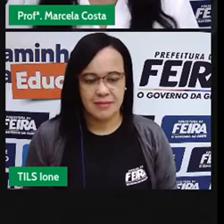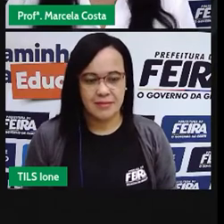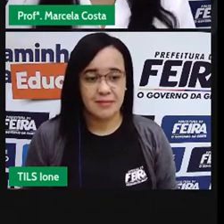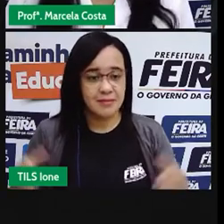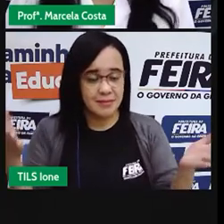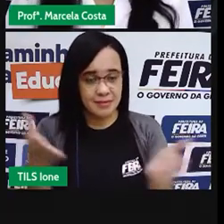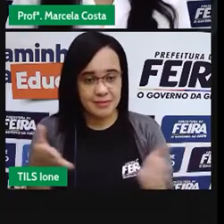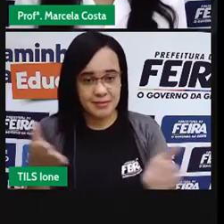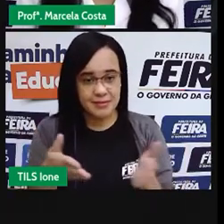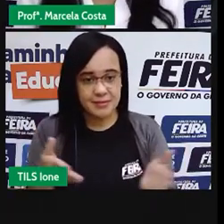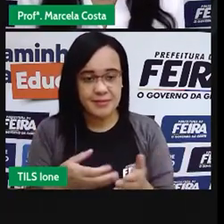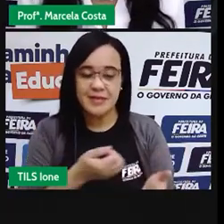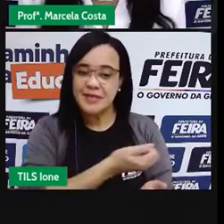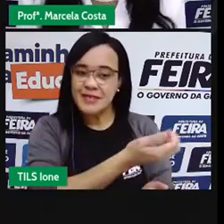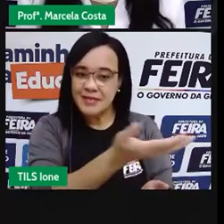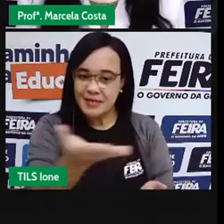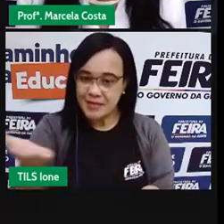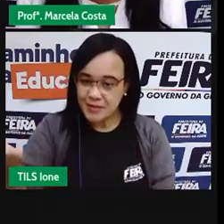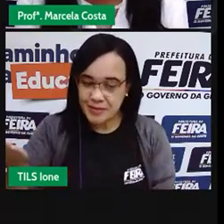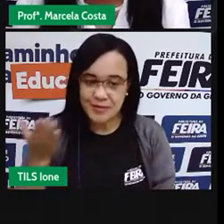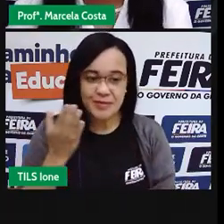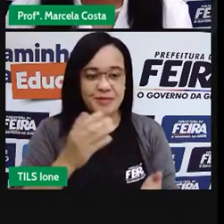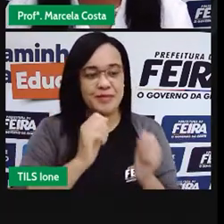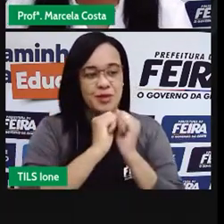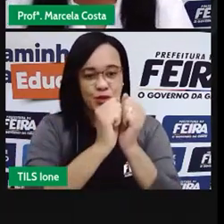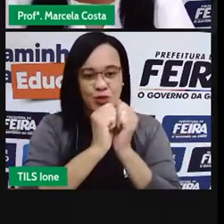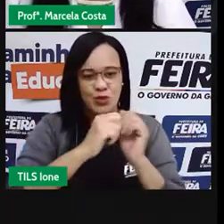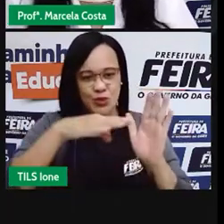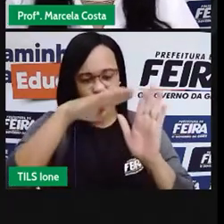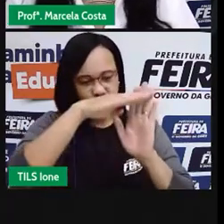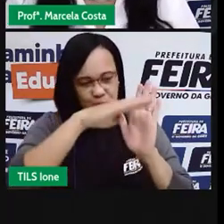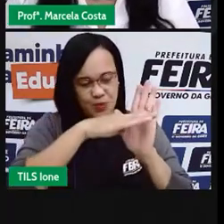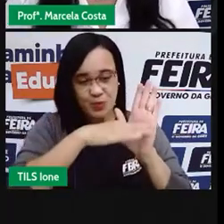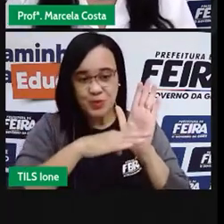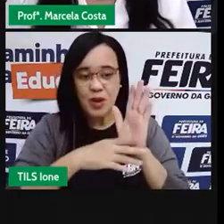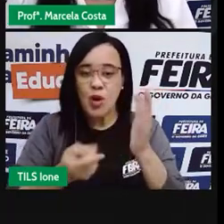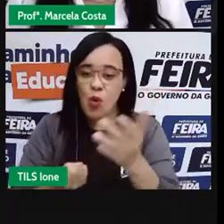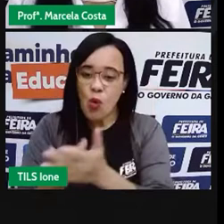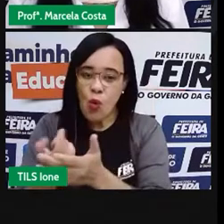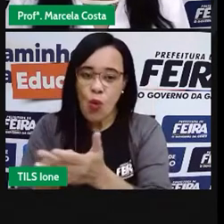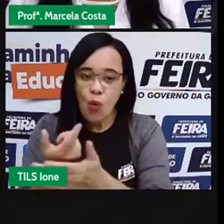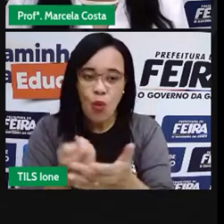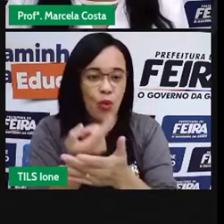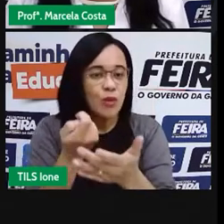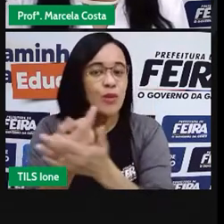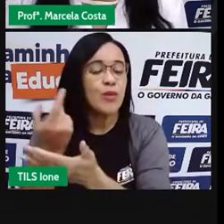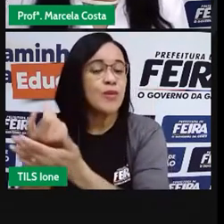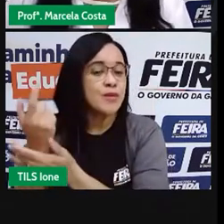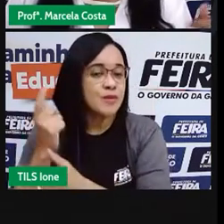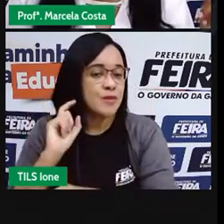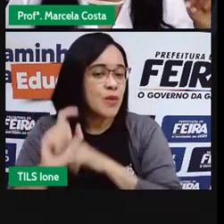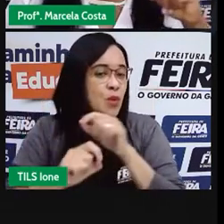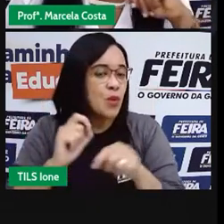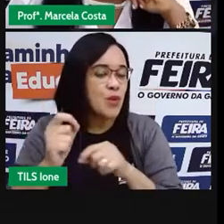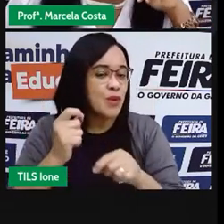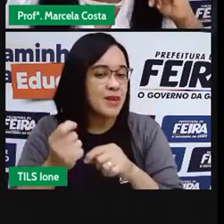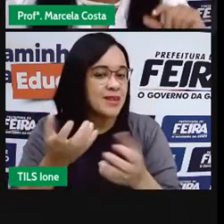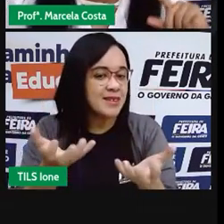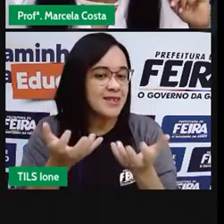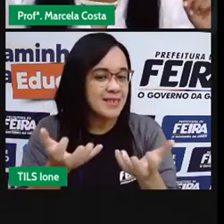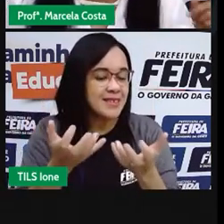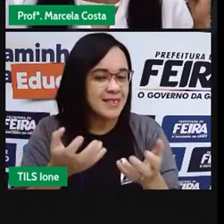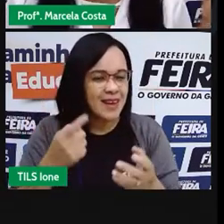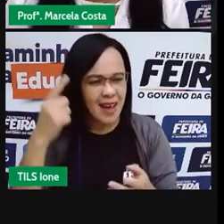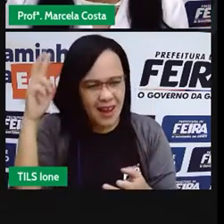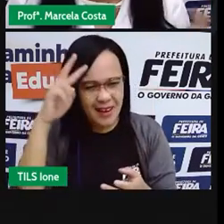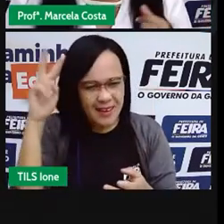Agora, crianças, eu quero retomar com vocês a lista de compras. O que eu quero, que a gente fez lá